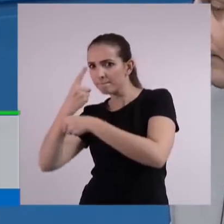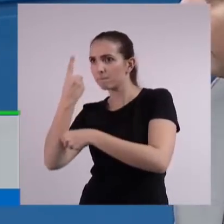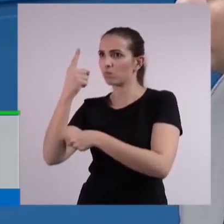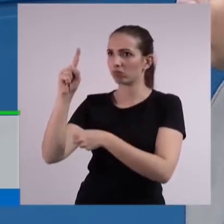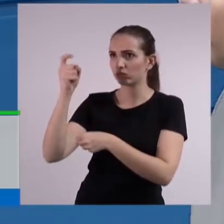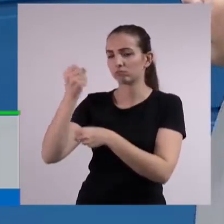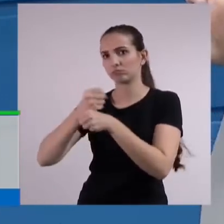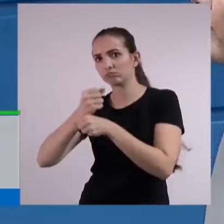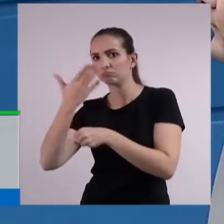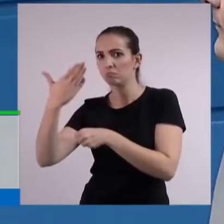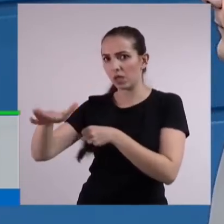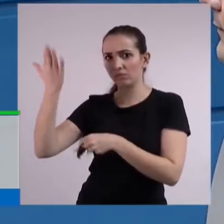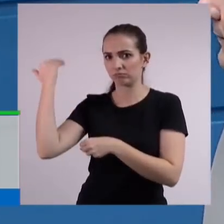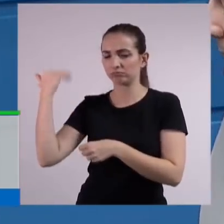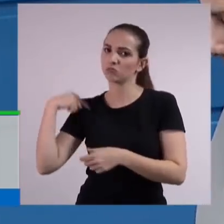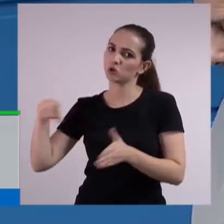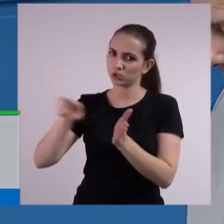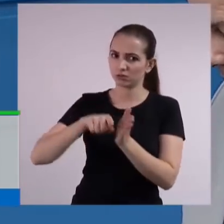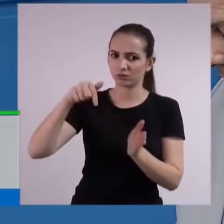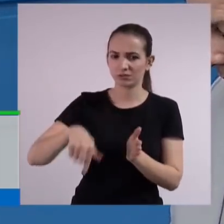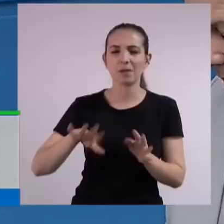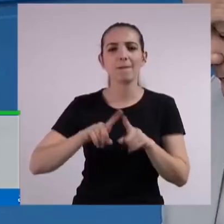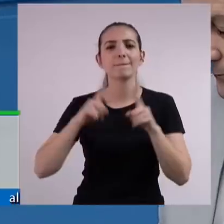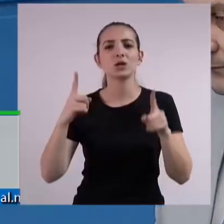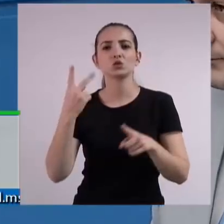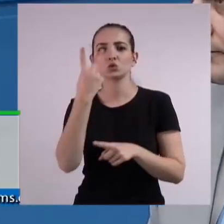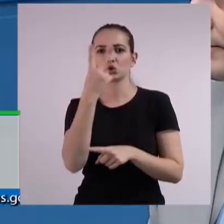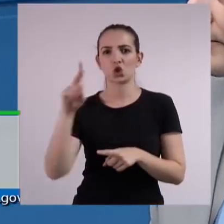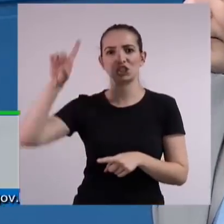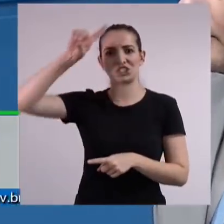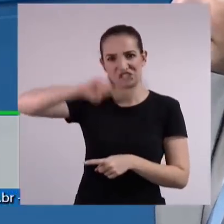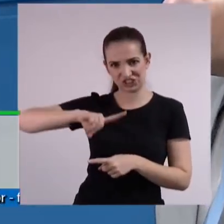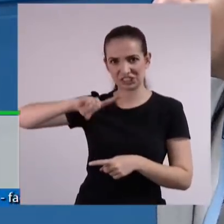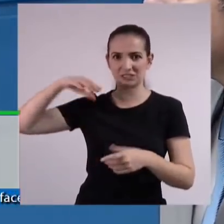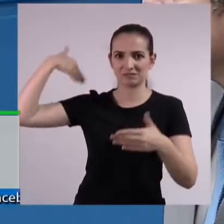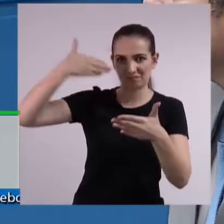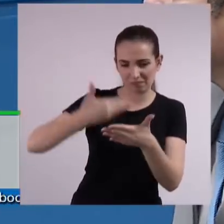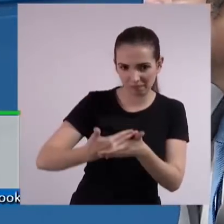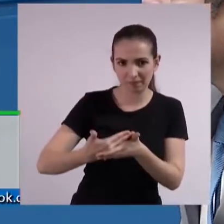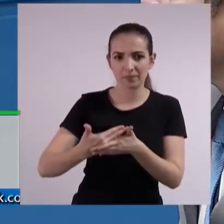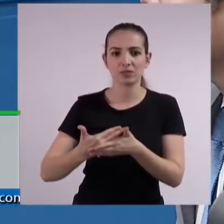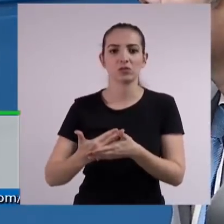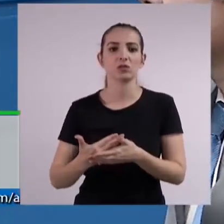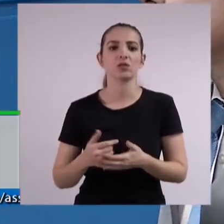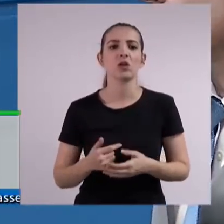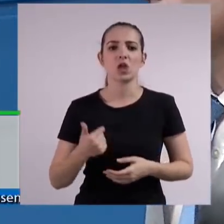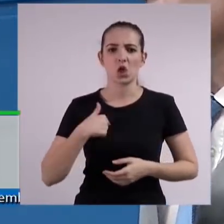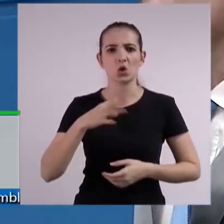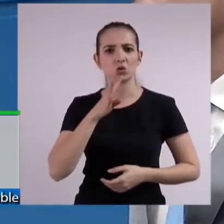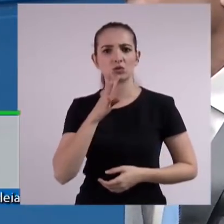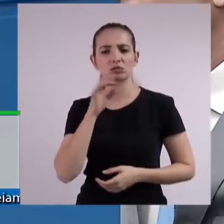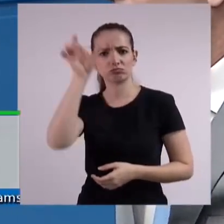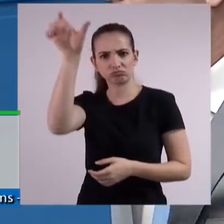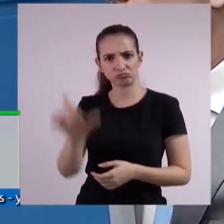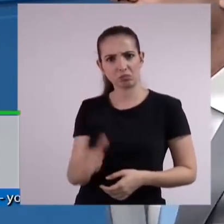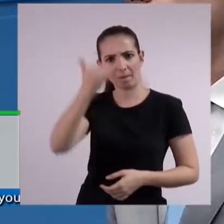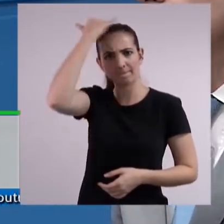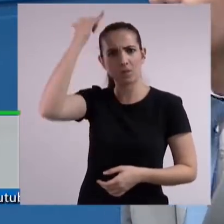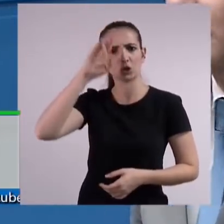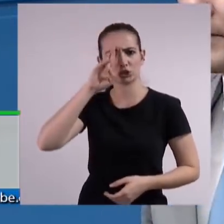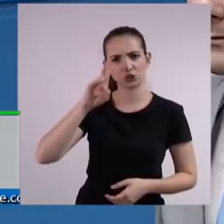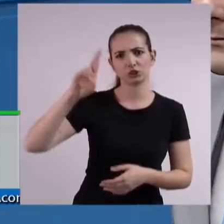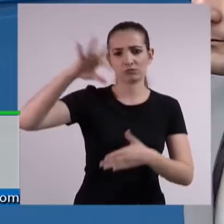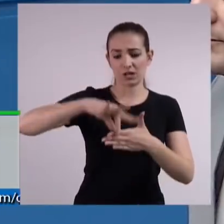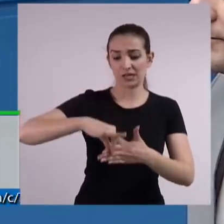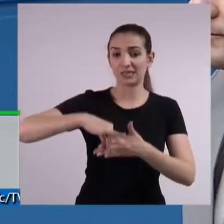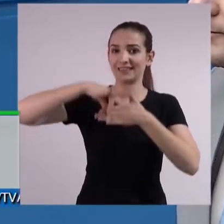nesses 2 últimos dias, conheci o Júnior Mock, líder de um partido. Aquele